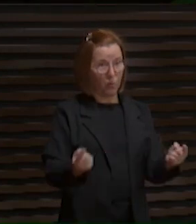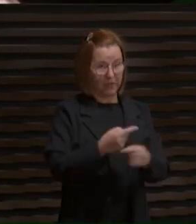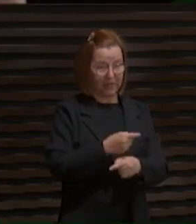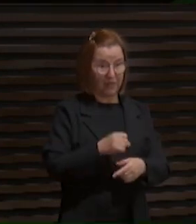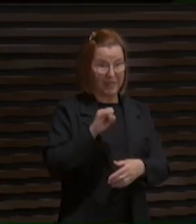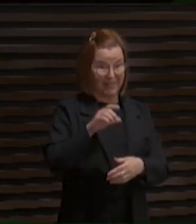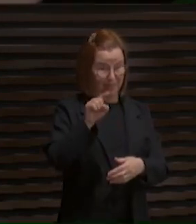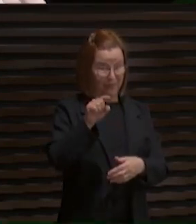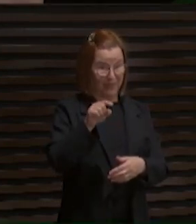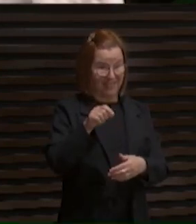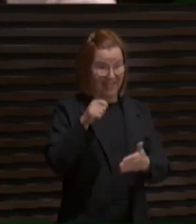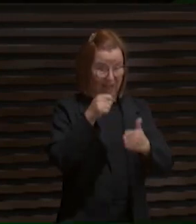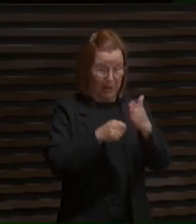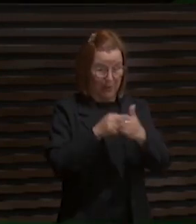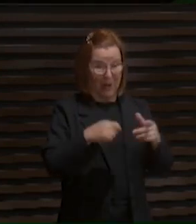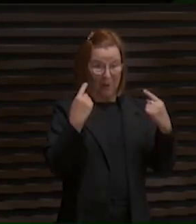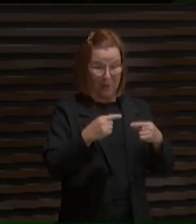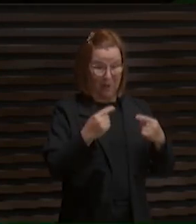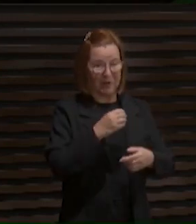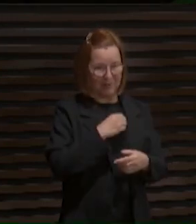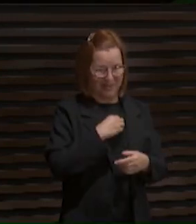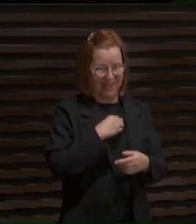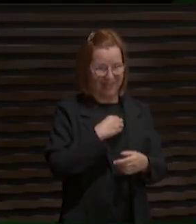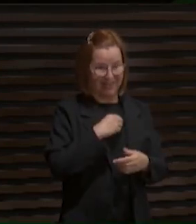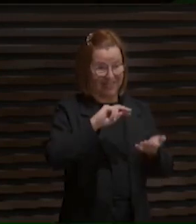que o Senhor está agindo na sua vida.